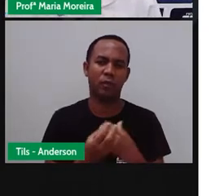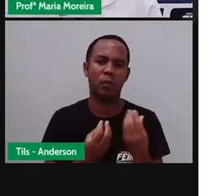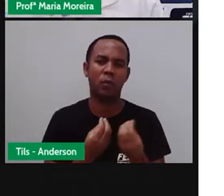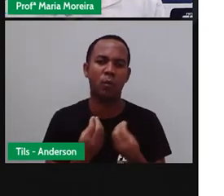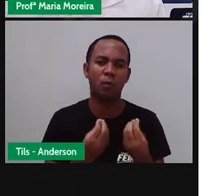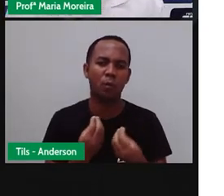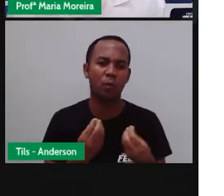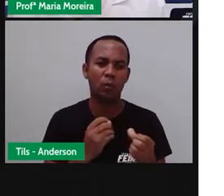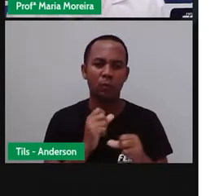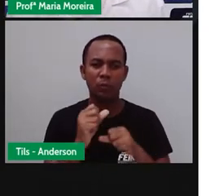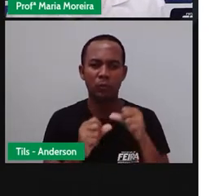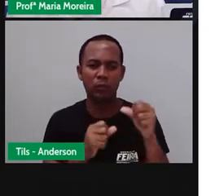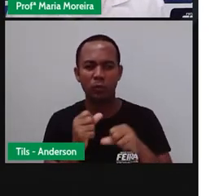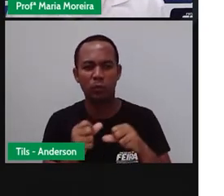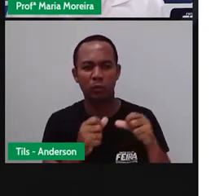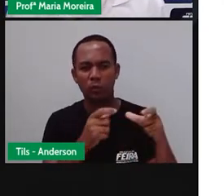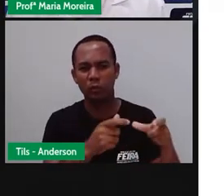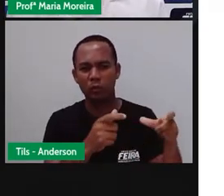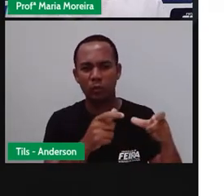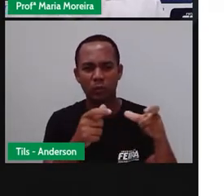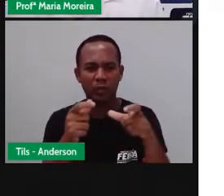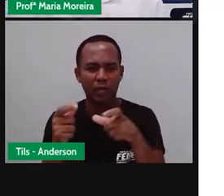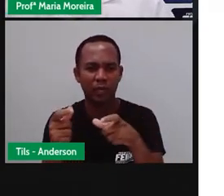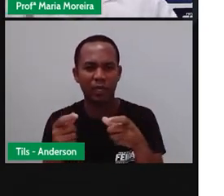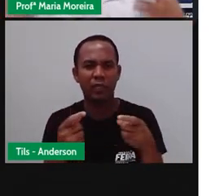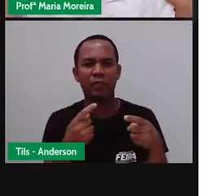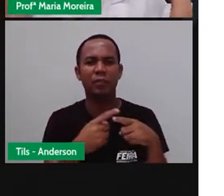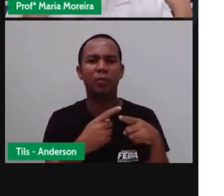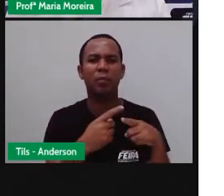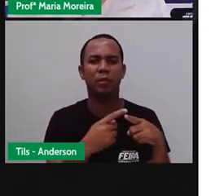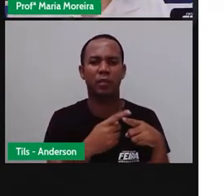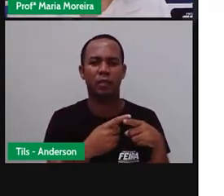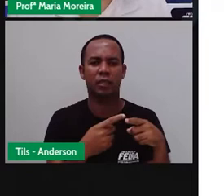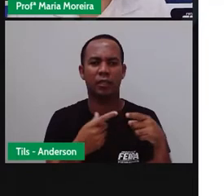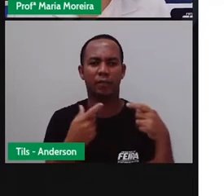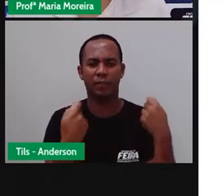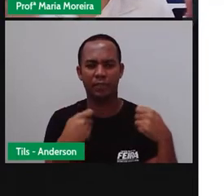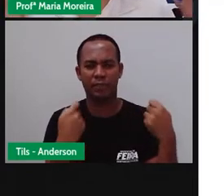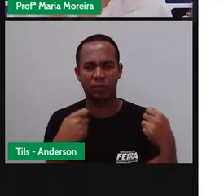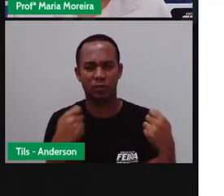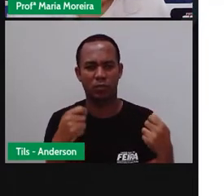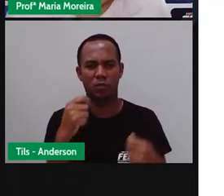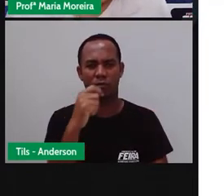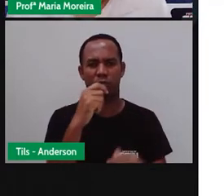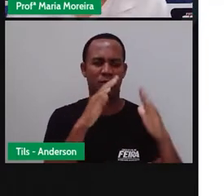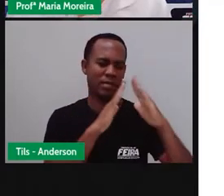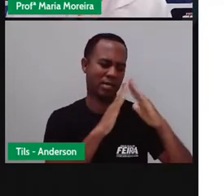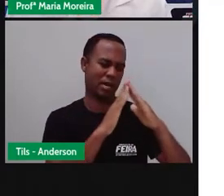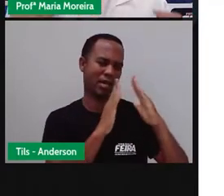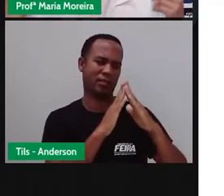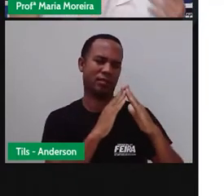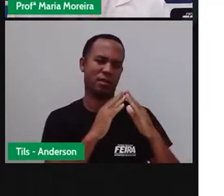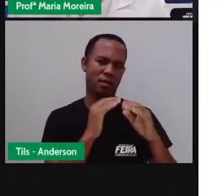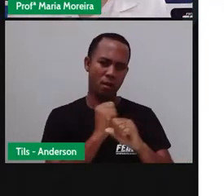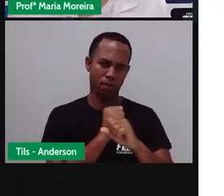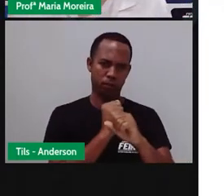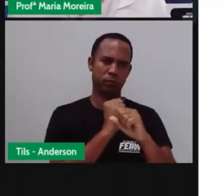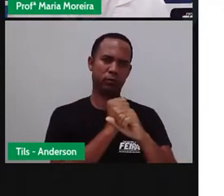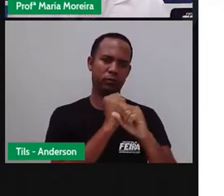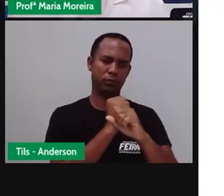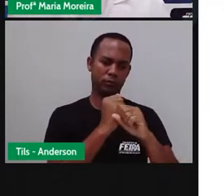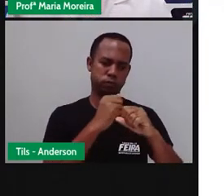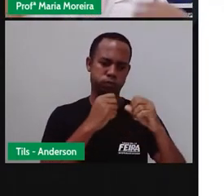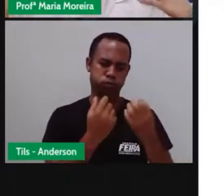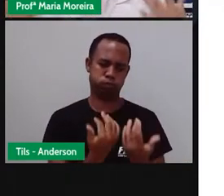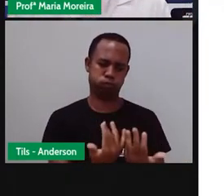modificaram intensamente as paisagens naturais, porque foi necessário se desmatar para construir casas, para construir